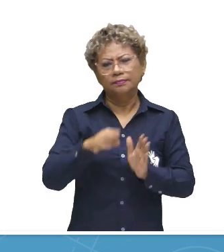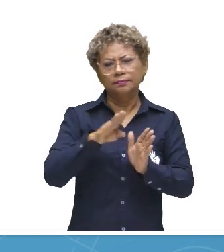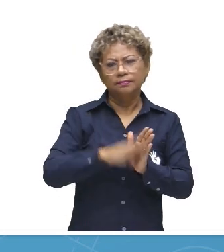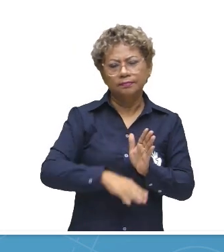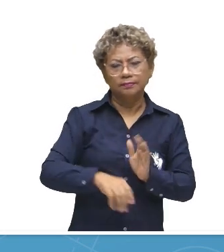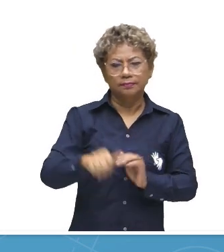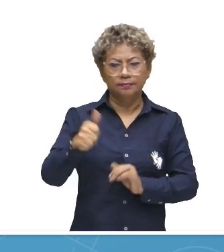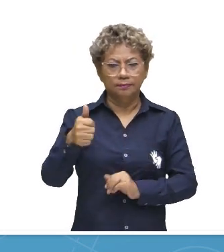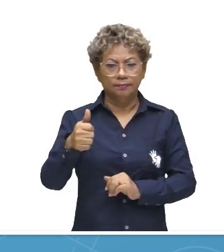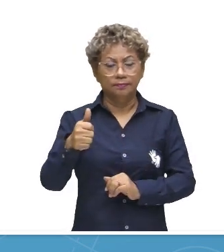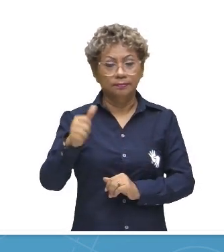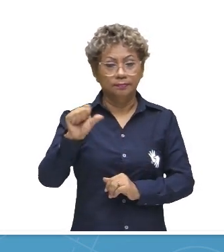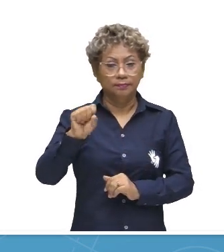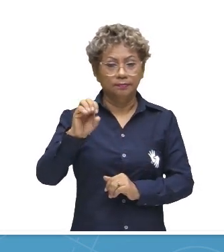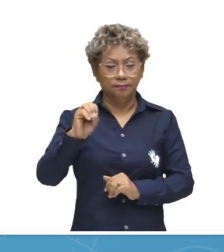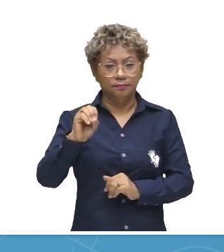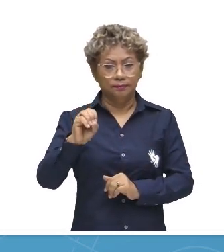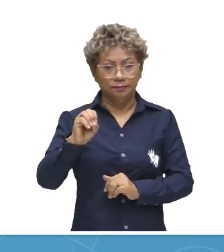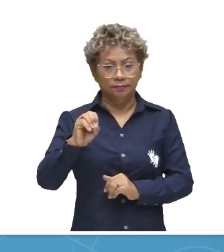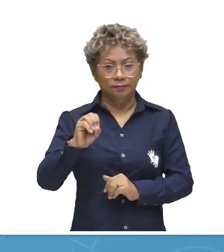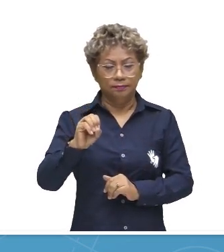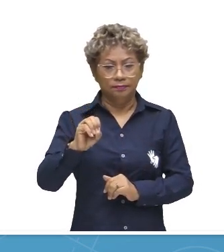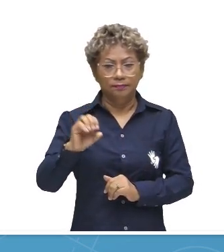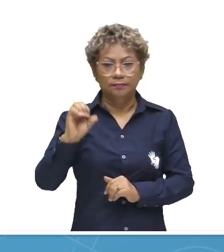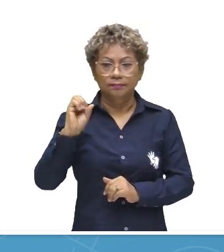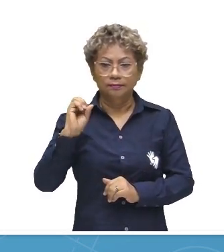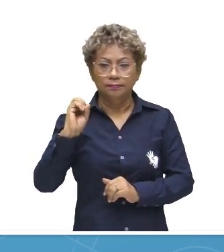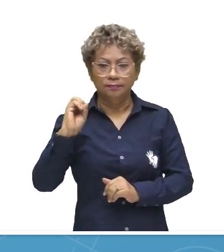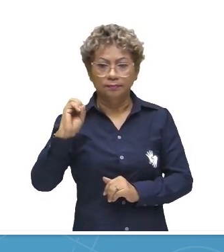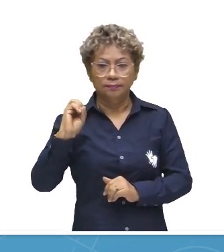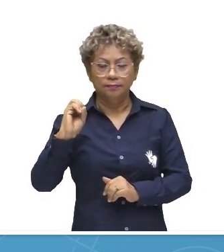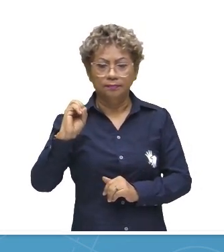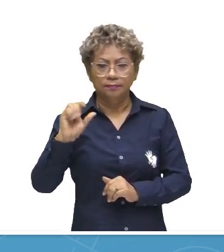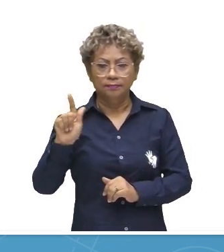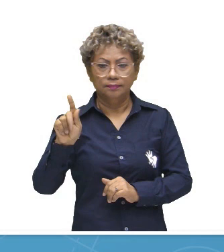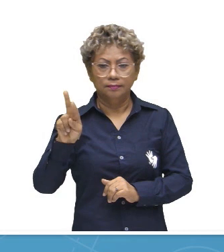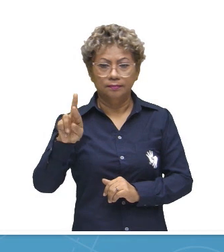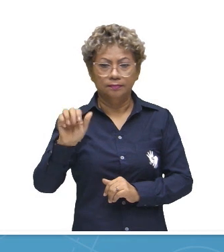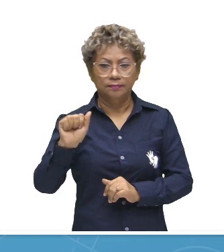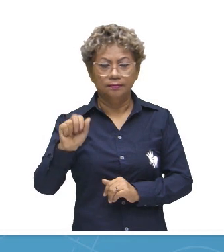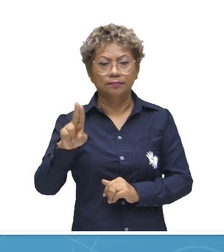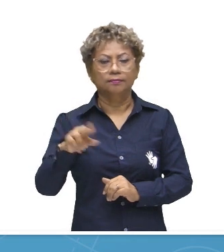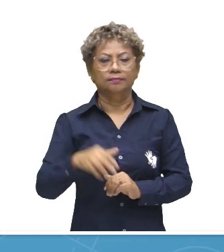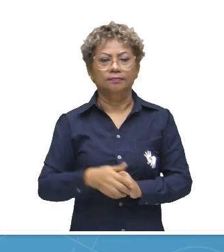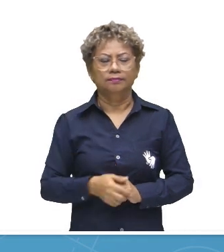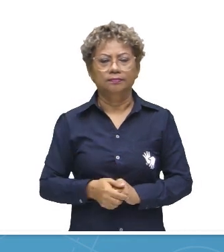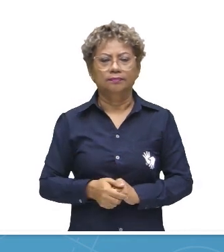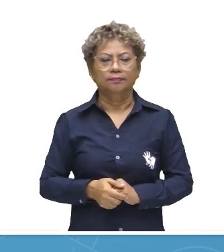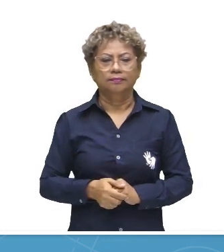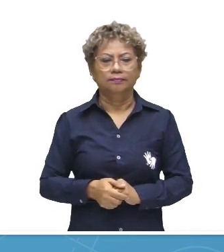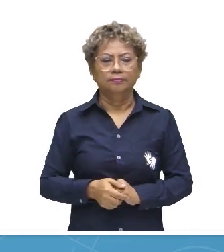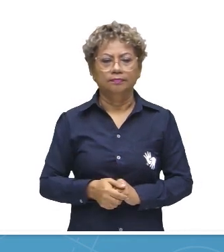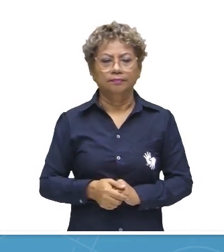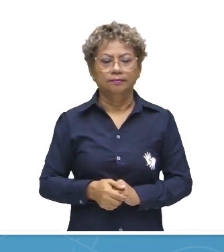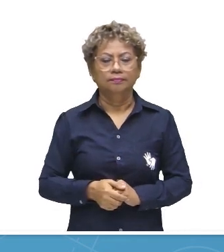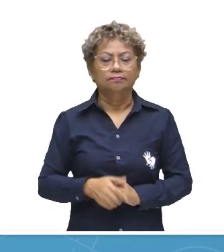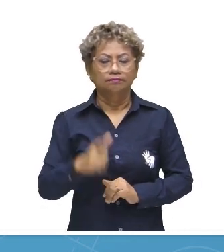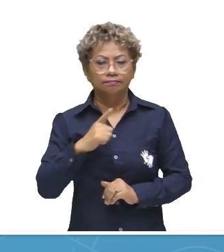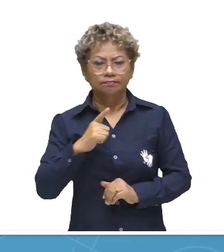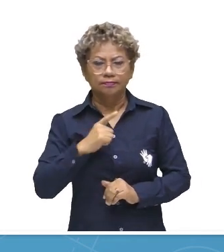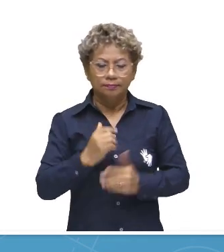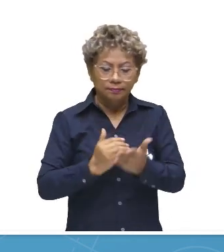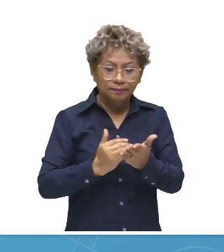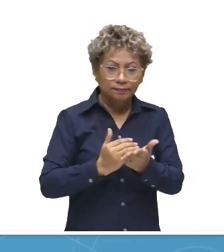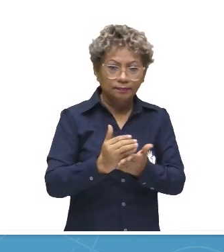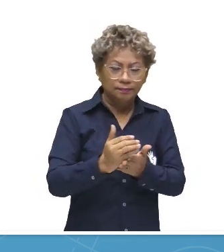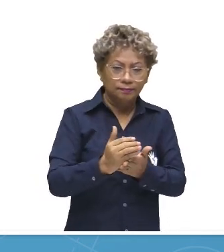para que ele seja considerado convexo, qualquer segmento cuja a origem